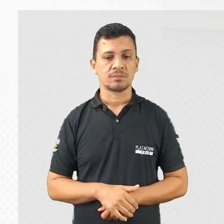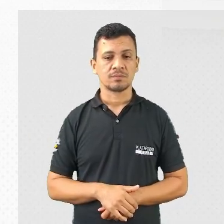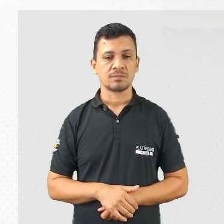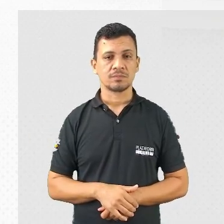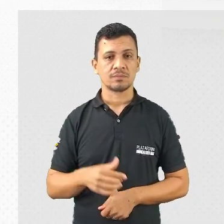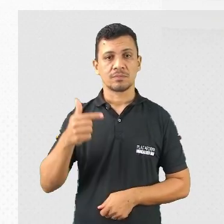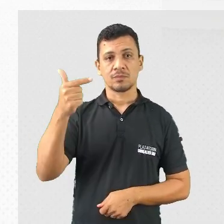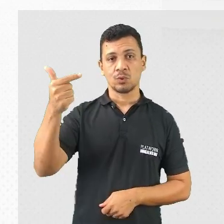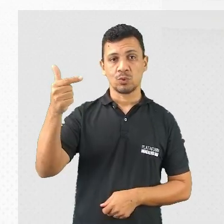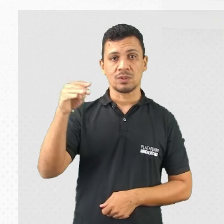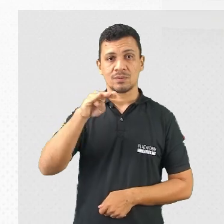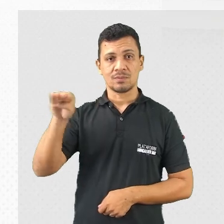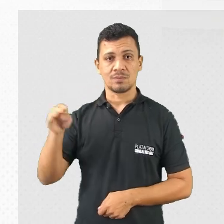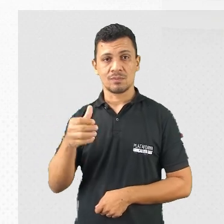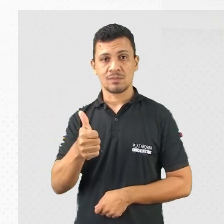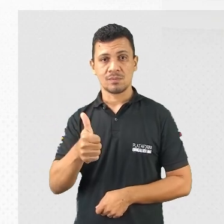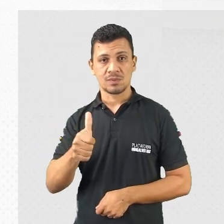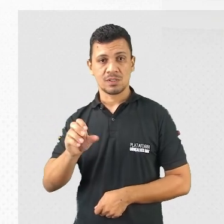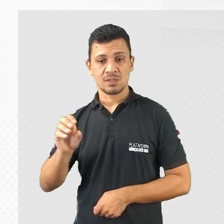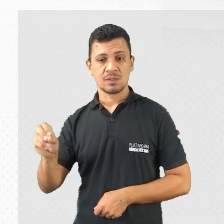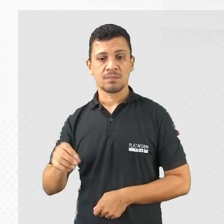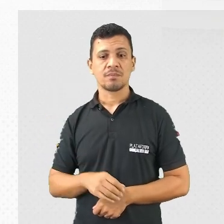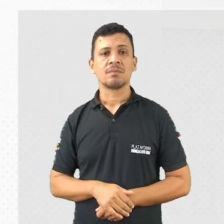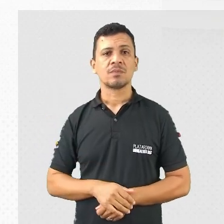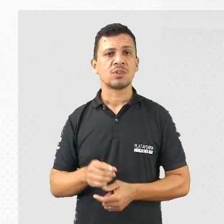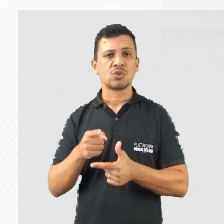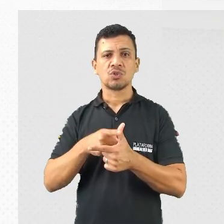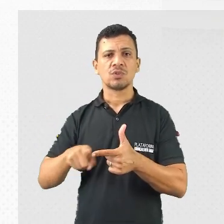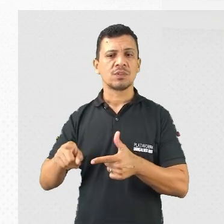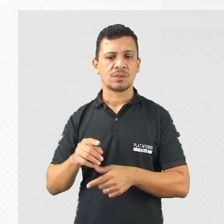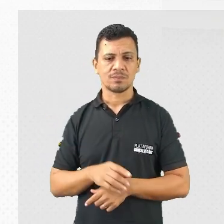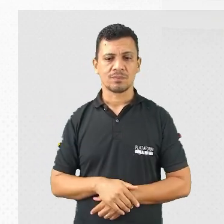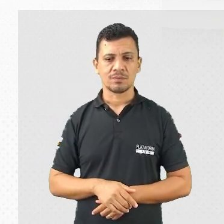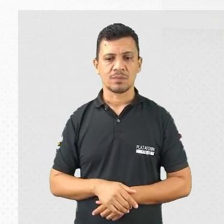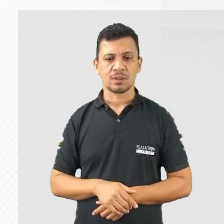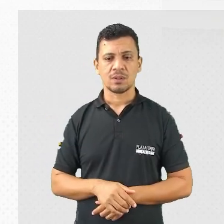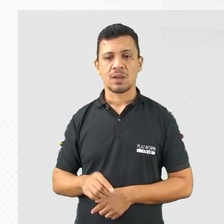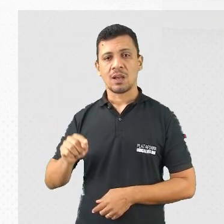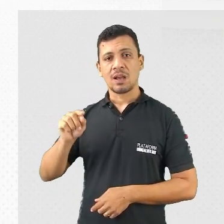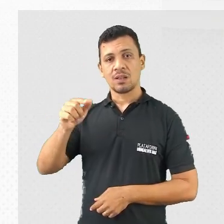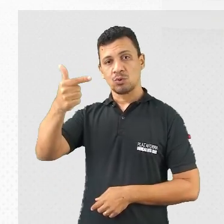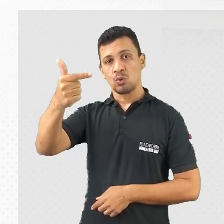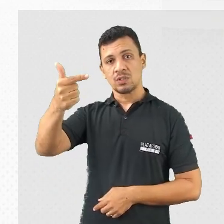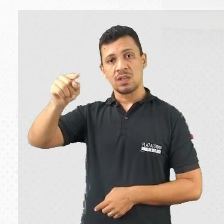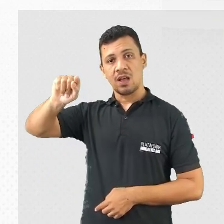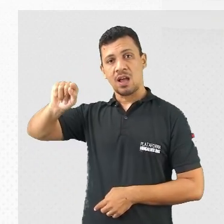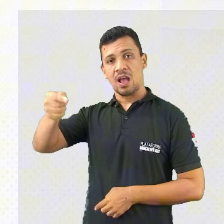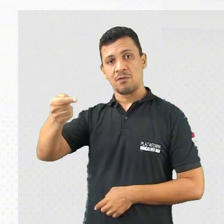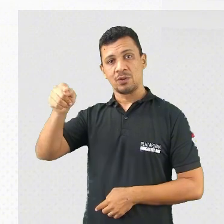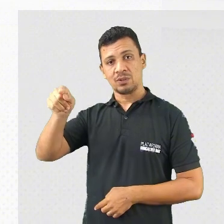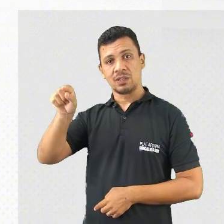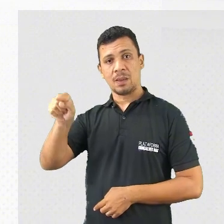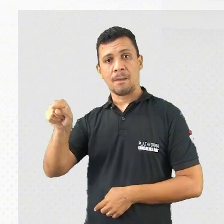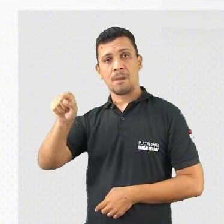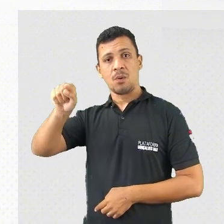fração de denominador 100. Se você dividir o 2 por 100, a vírgula está no final, você corre 2 casas para a esquerda, né?